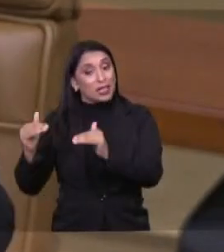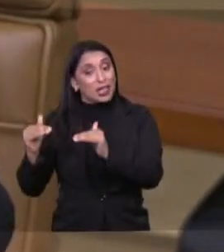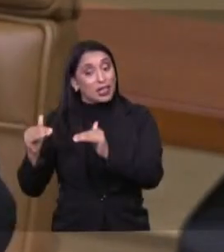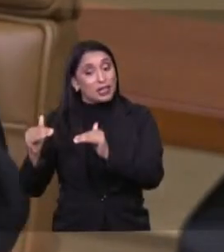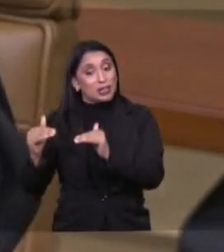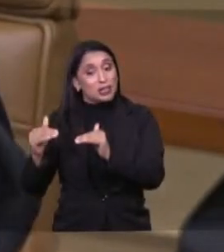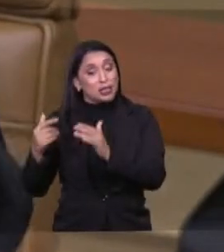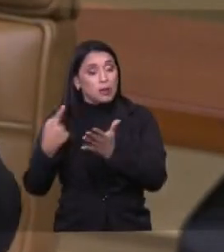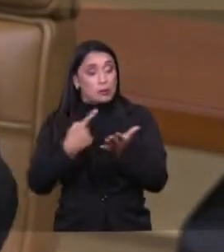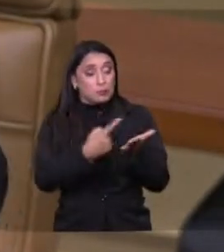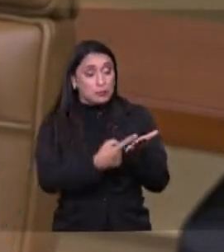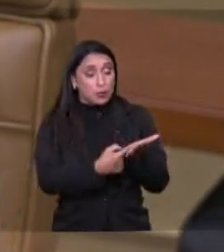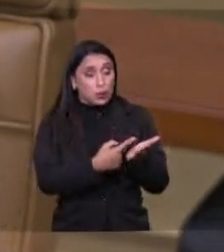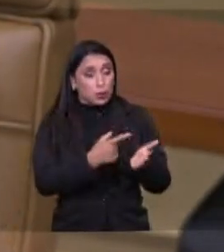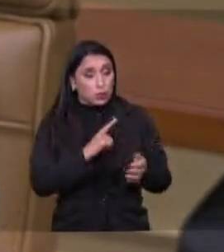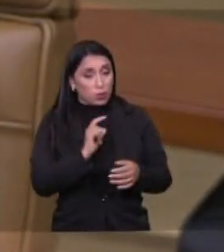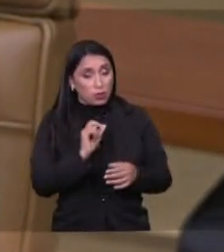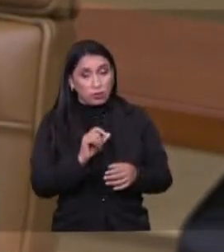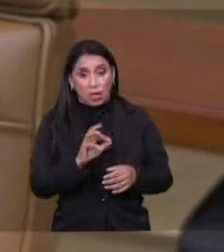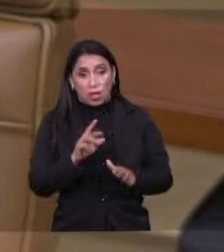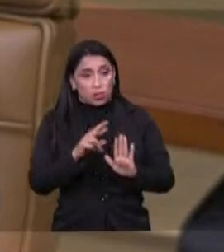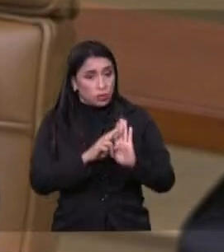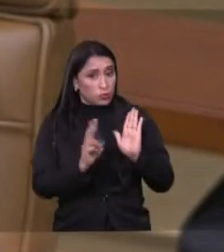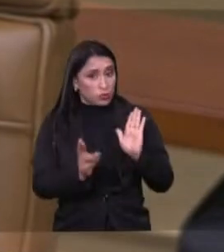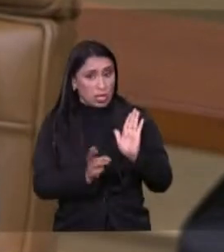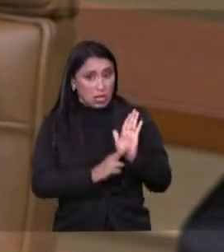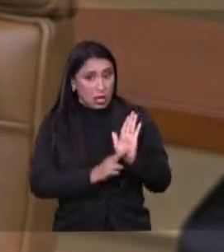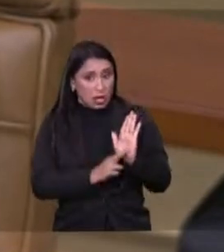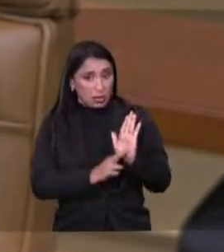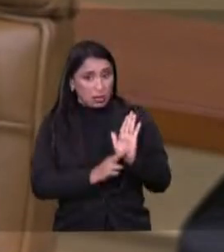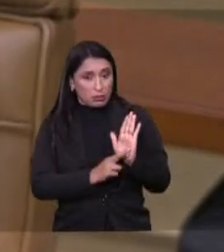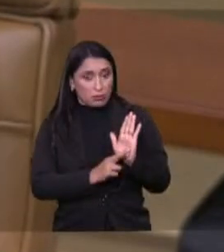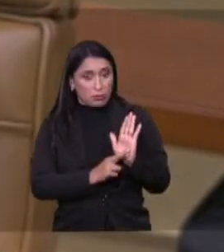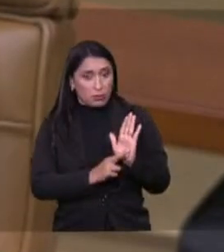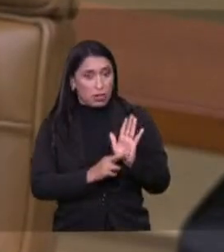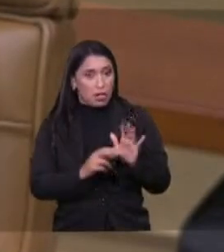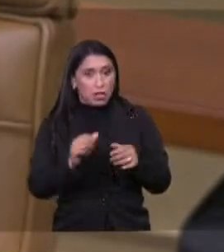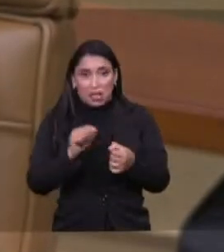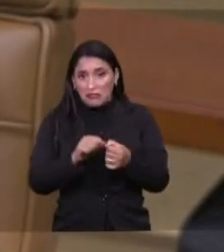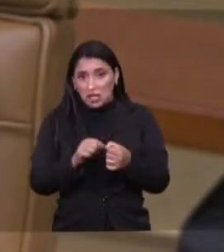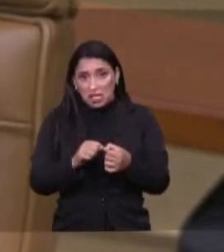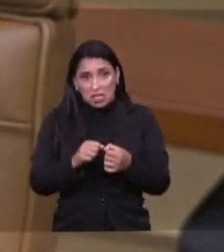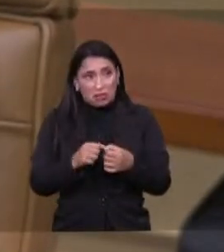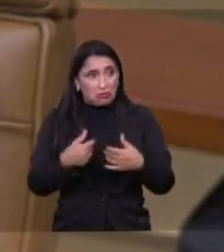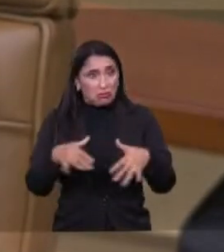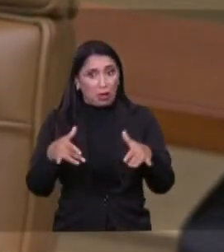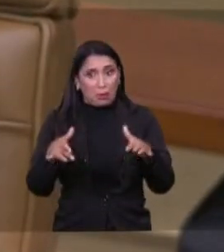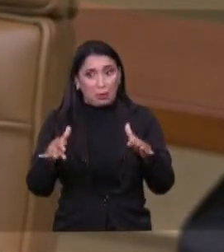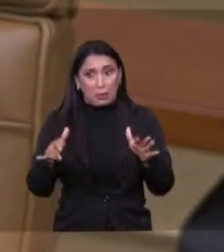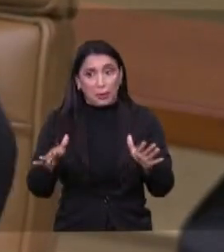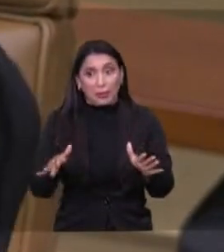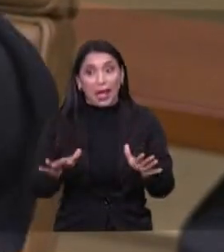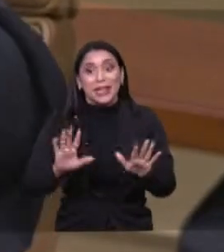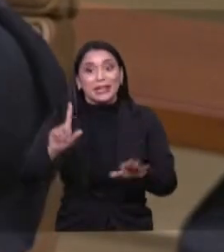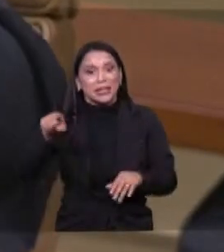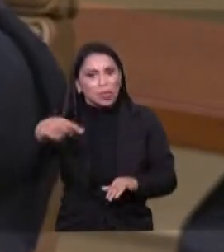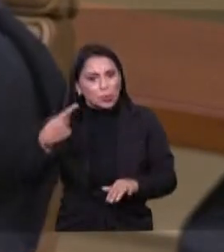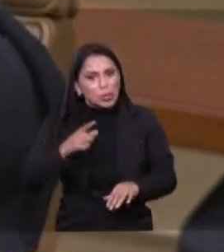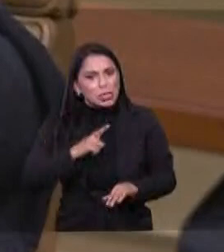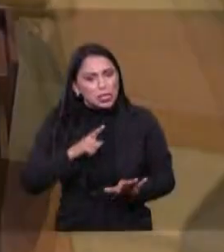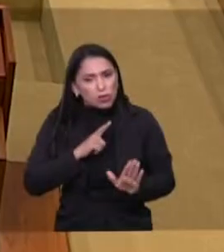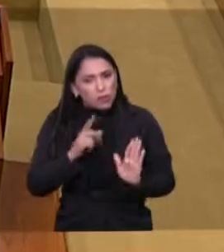Nós vamos, a partir da... Enquanto não houver regulamentação, cada um está fazendo como quer. A partir da regulamentação, haverá